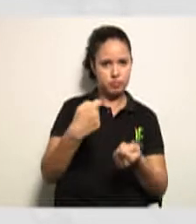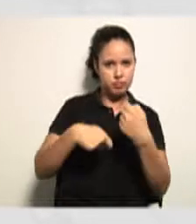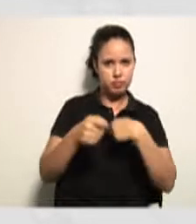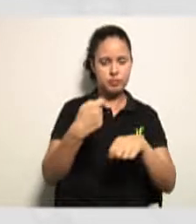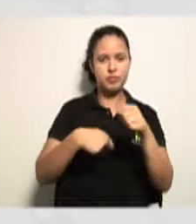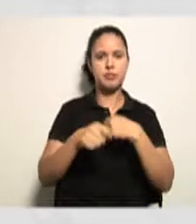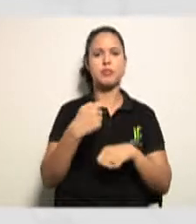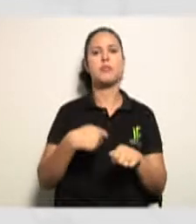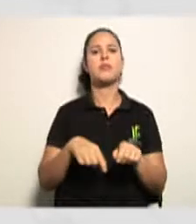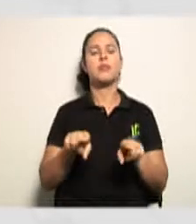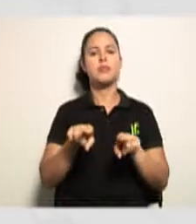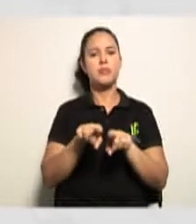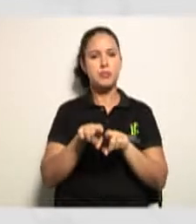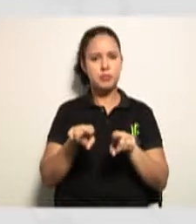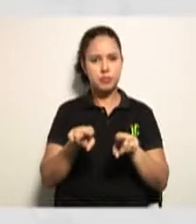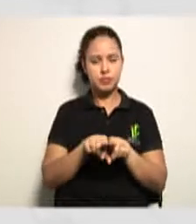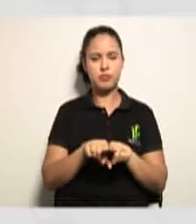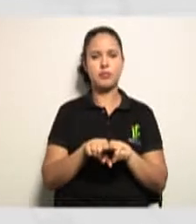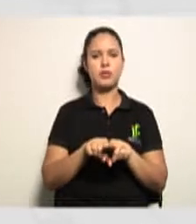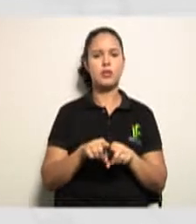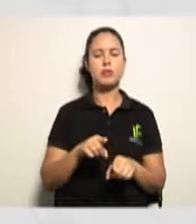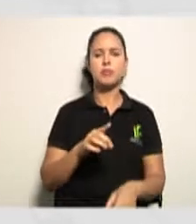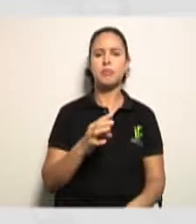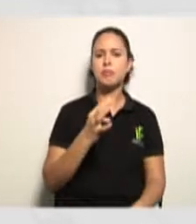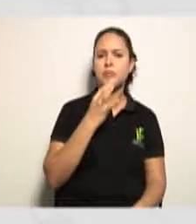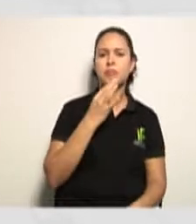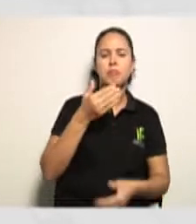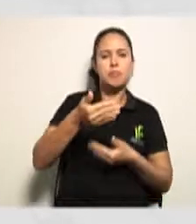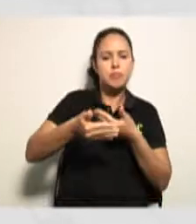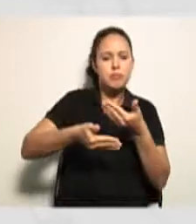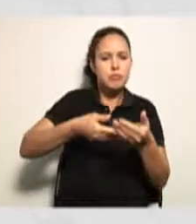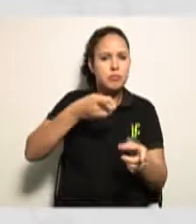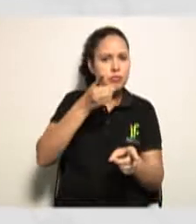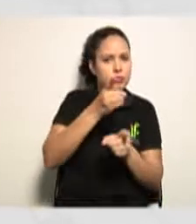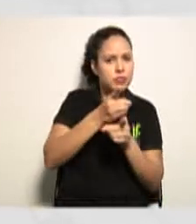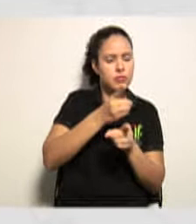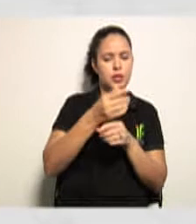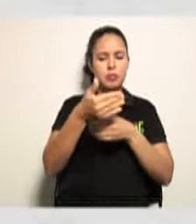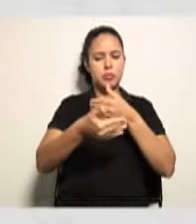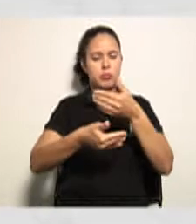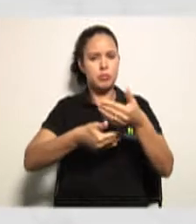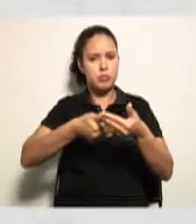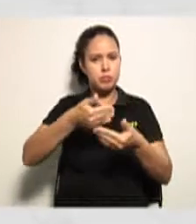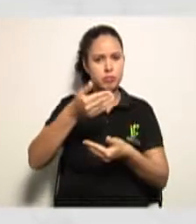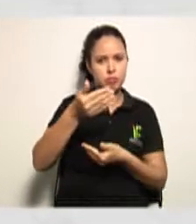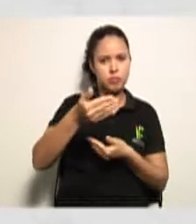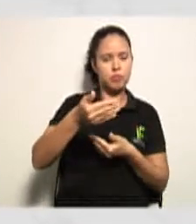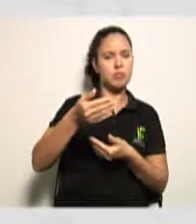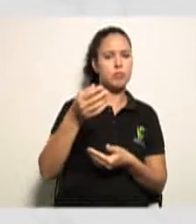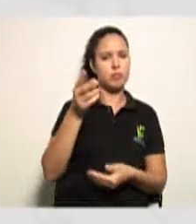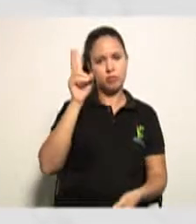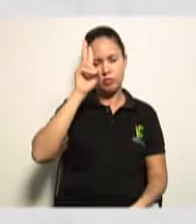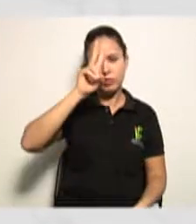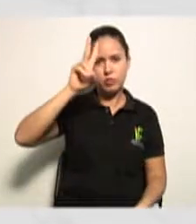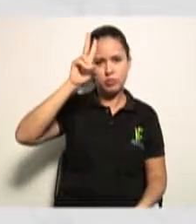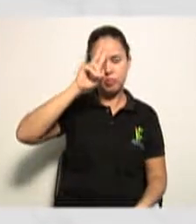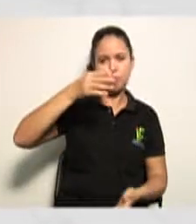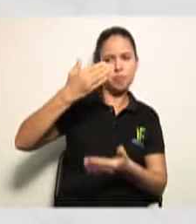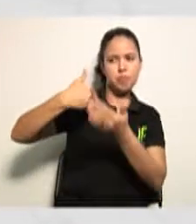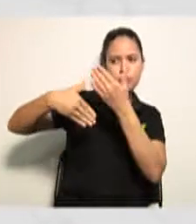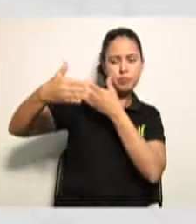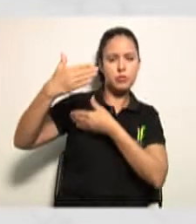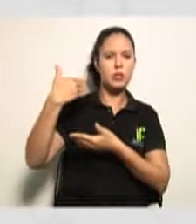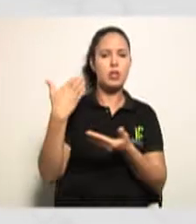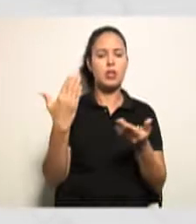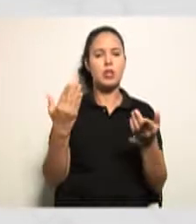administração e descobrir qual é o processo histórico dessa evolução e como estão as